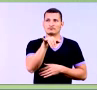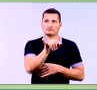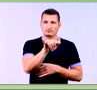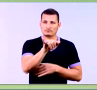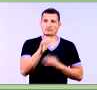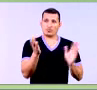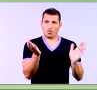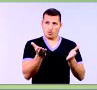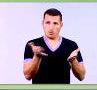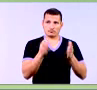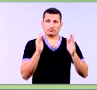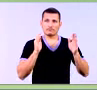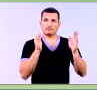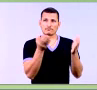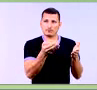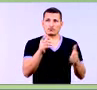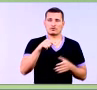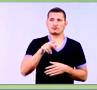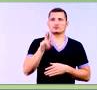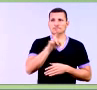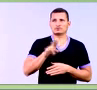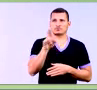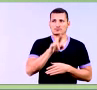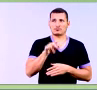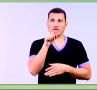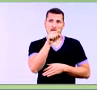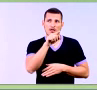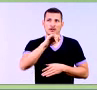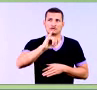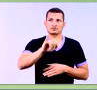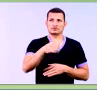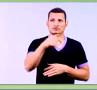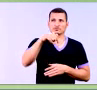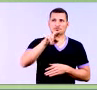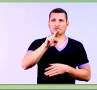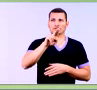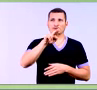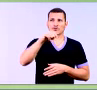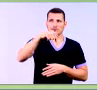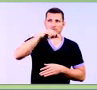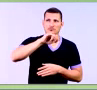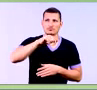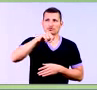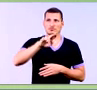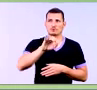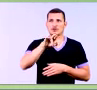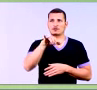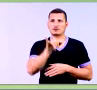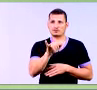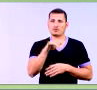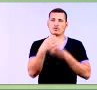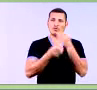a utilização deste framework, como realizar a instalação,